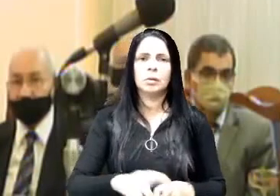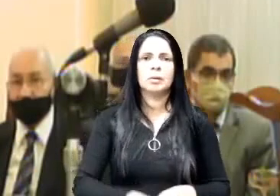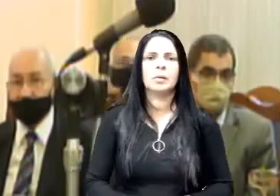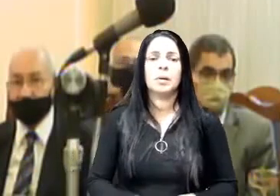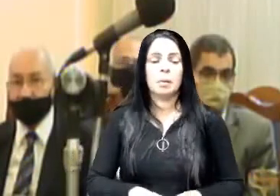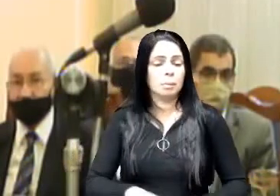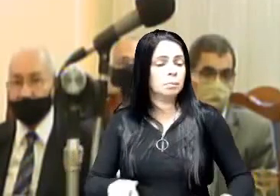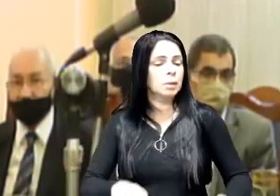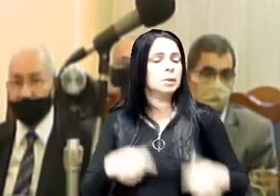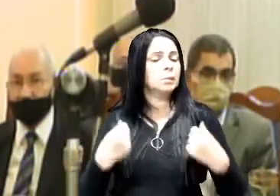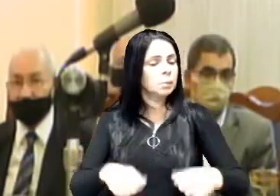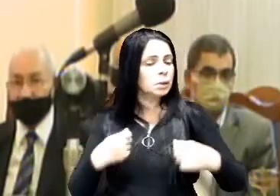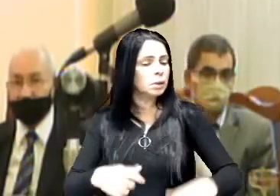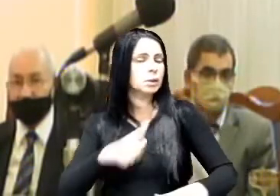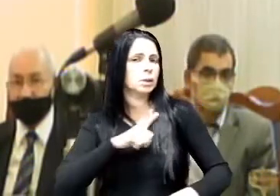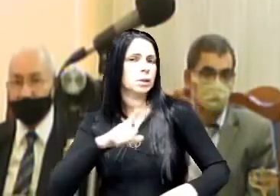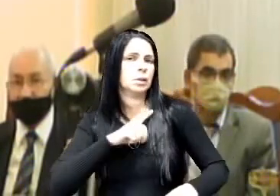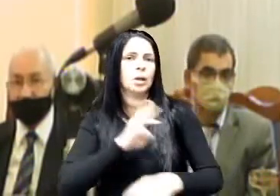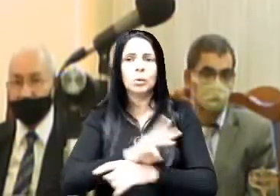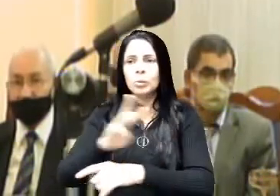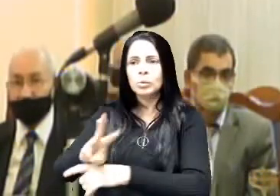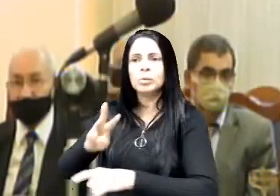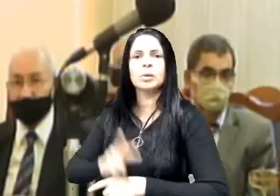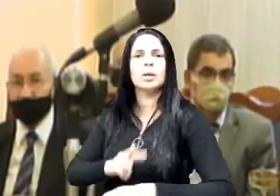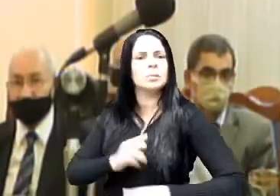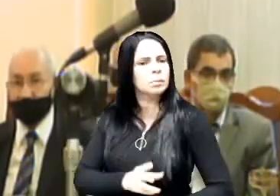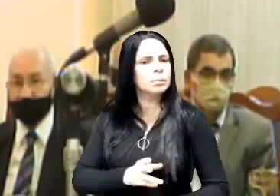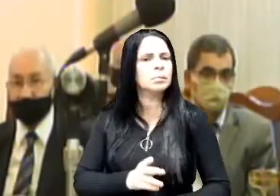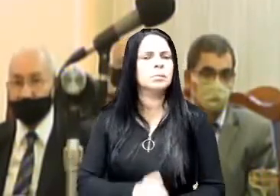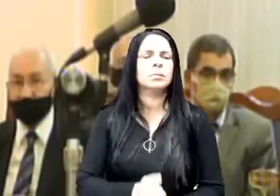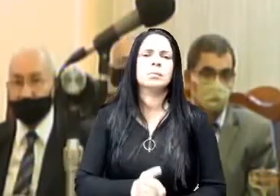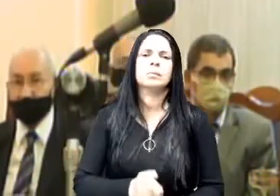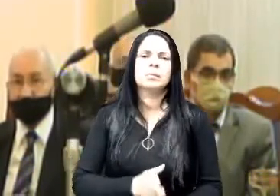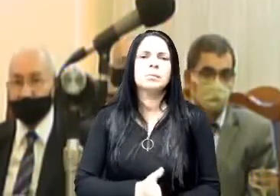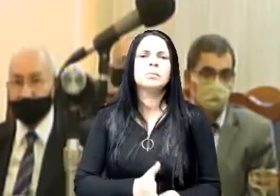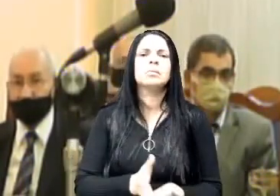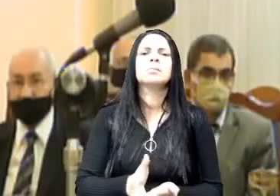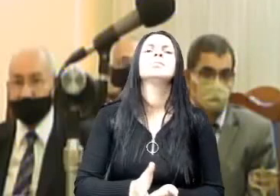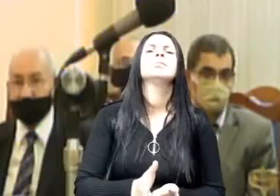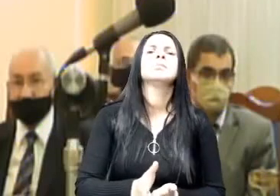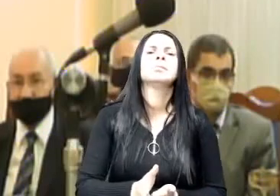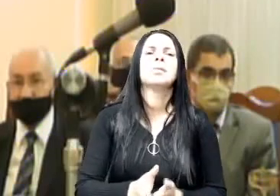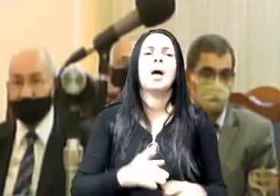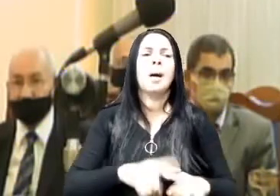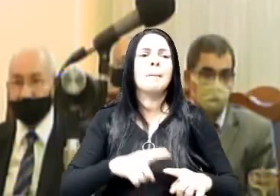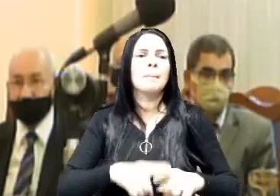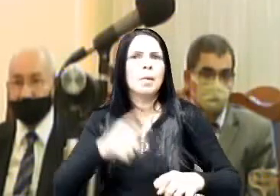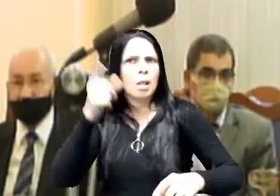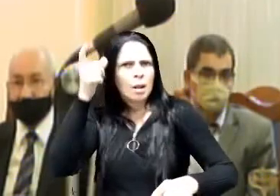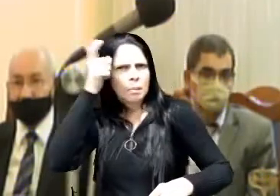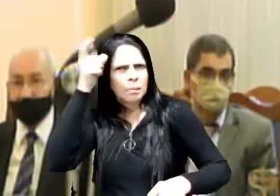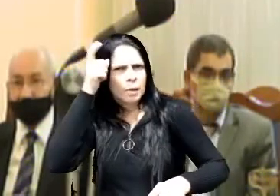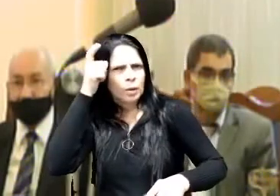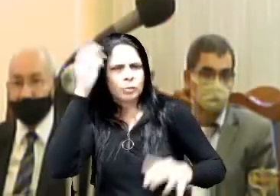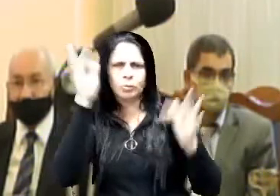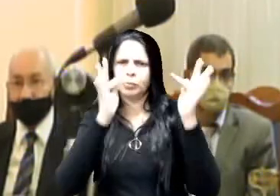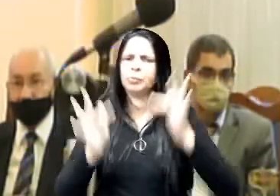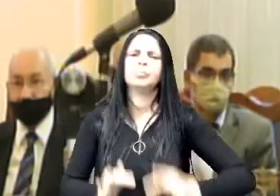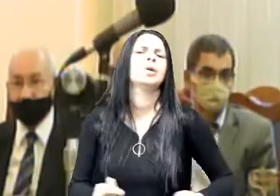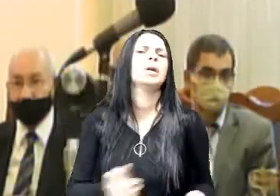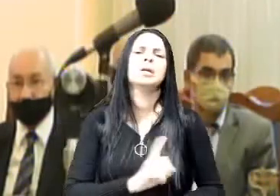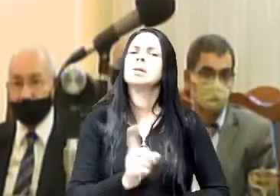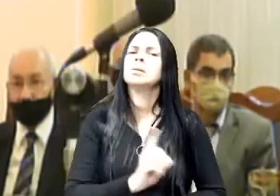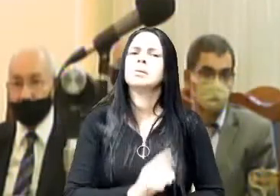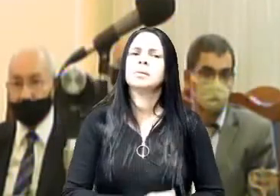precisa ter cuidado para permanecer, porque o inimigo não fica feliz, ele quer fazer de